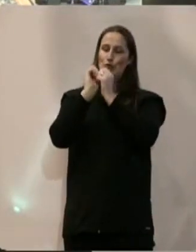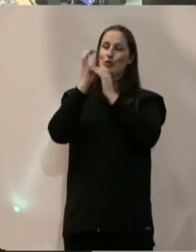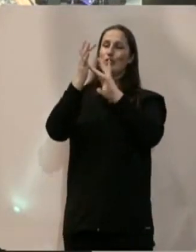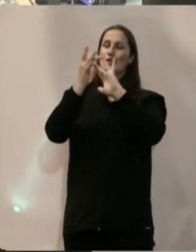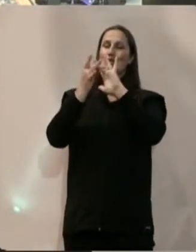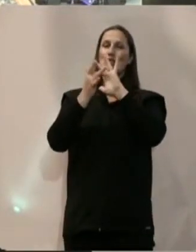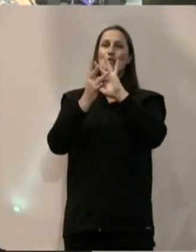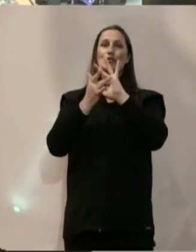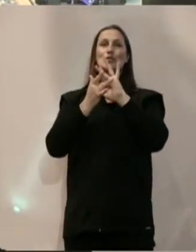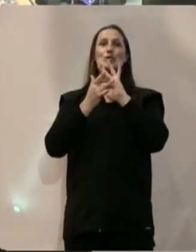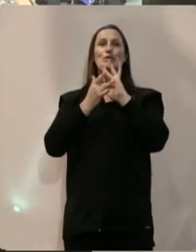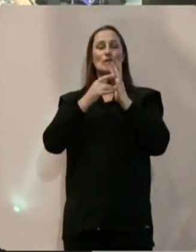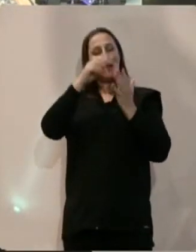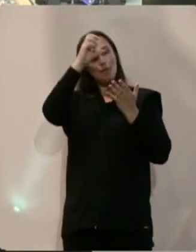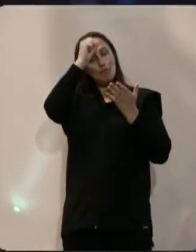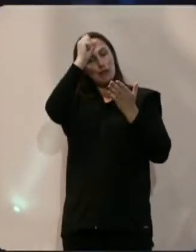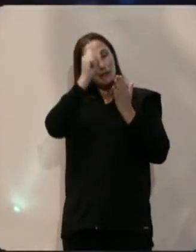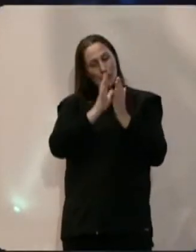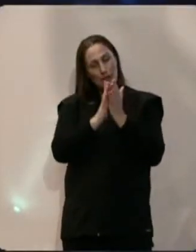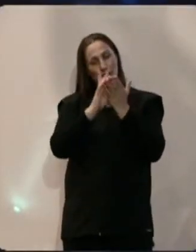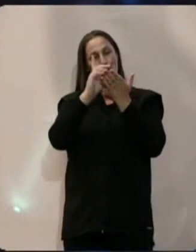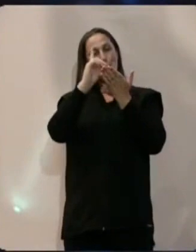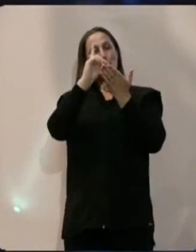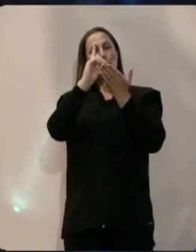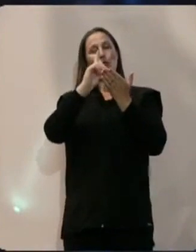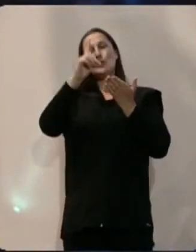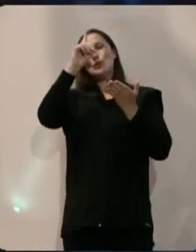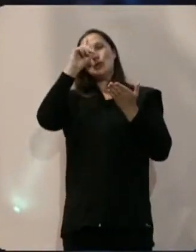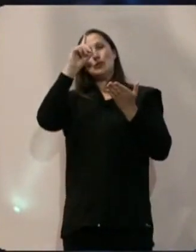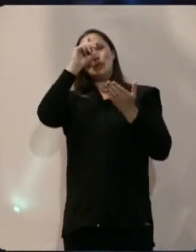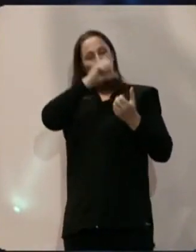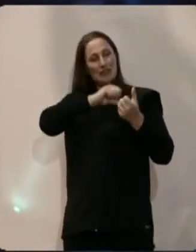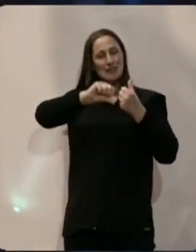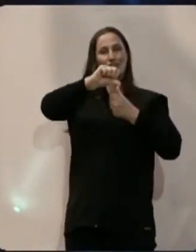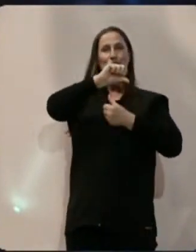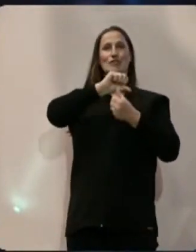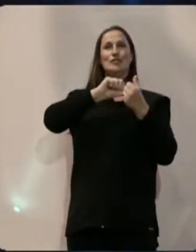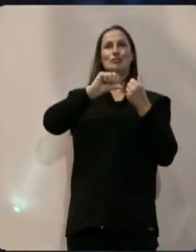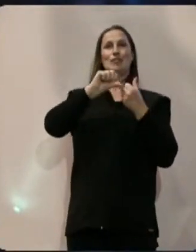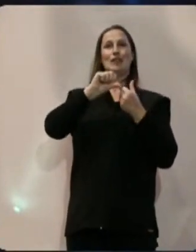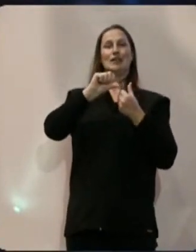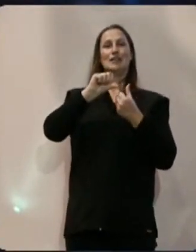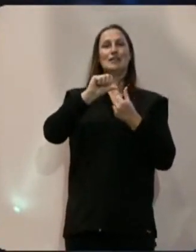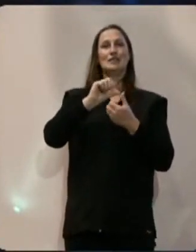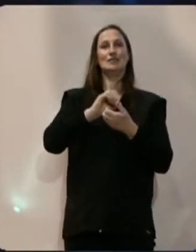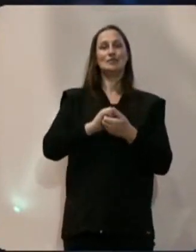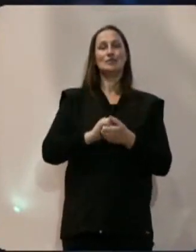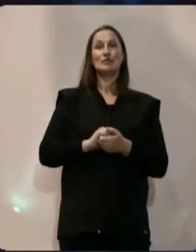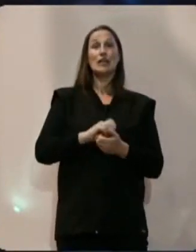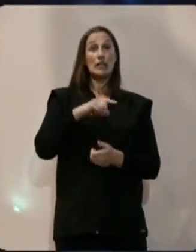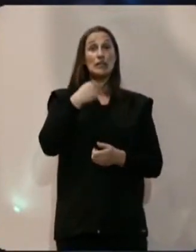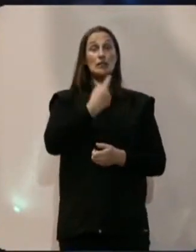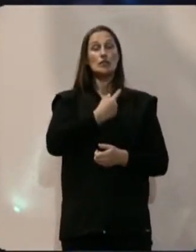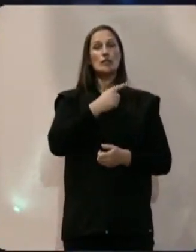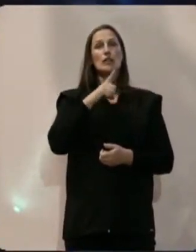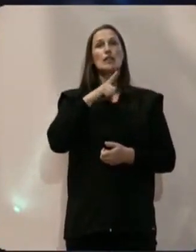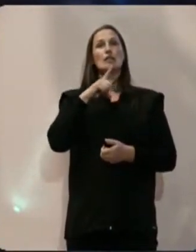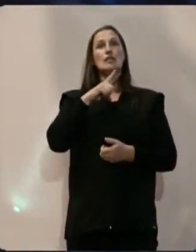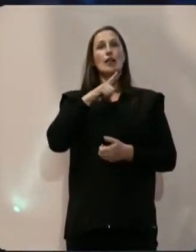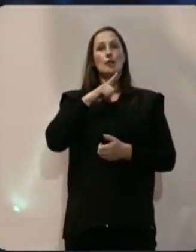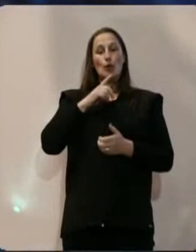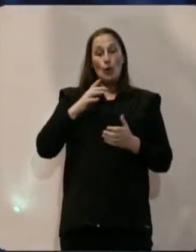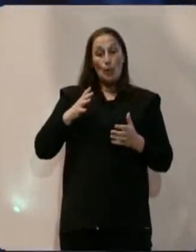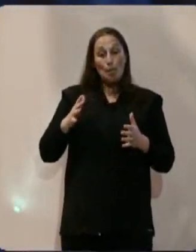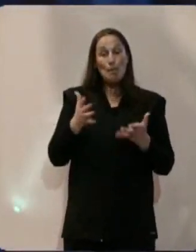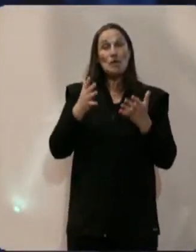sendo alimentado pela palavra, a gente está sendo reinventado na graça de Deus. E que a gente tem uma grande motivação para